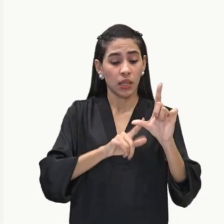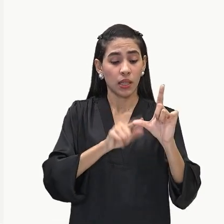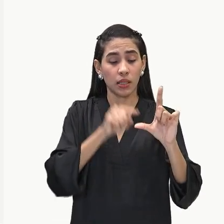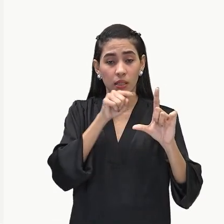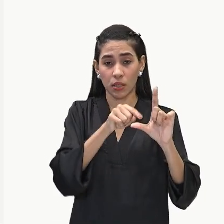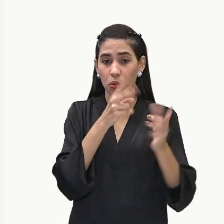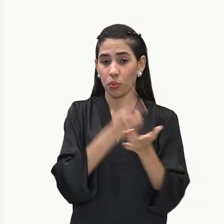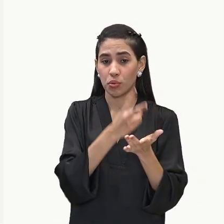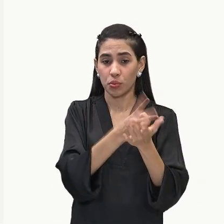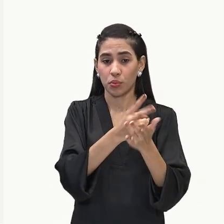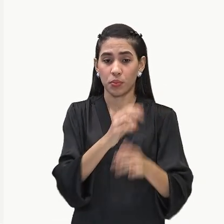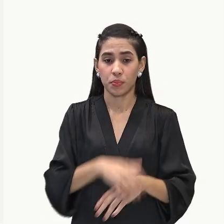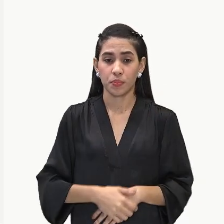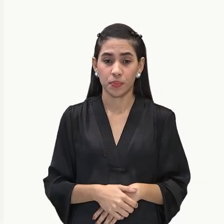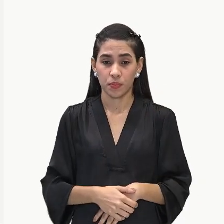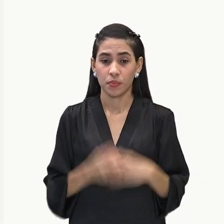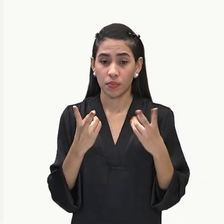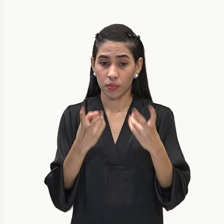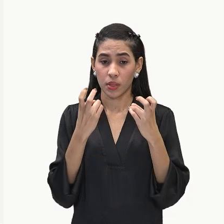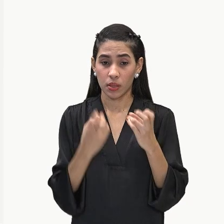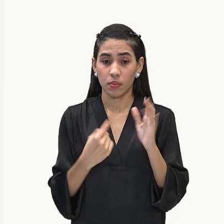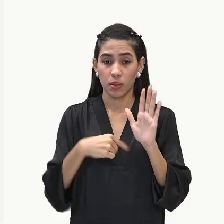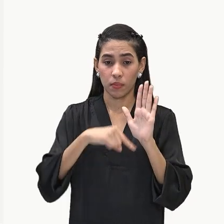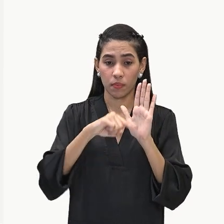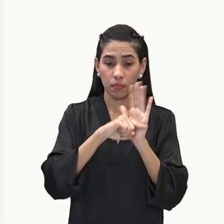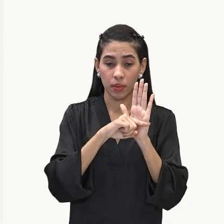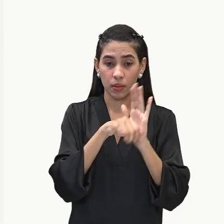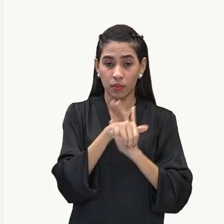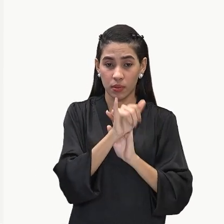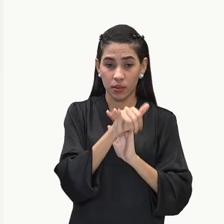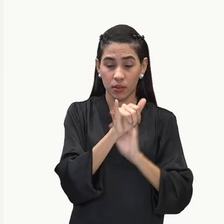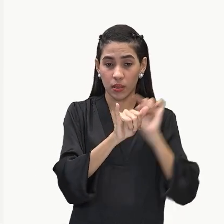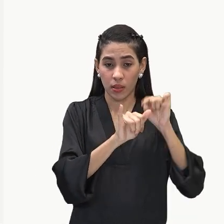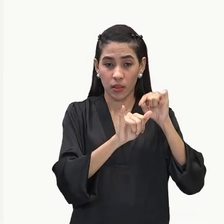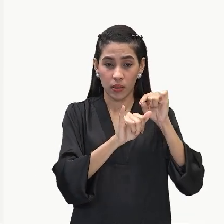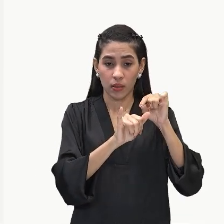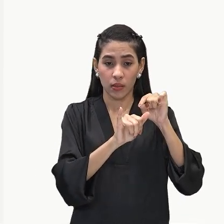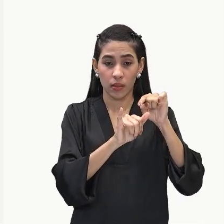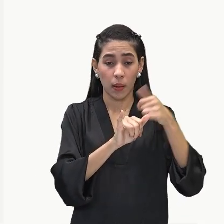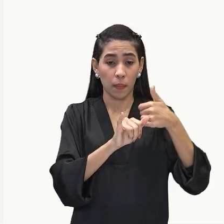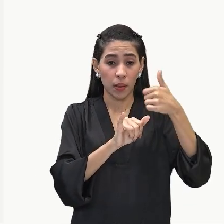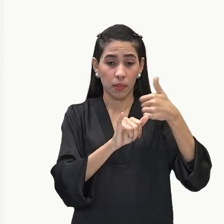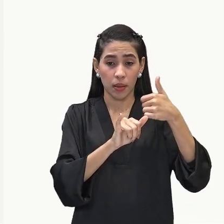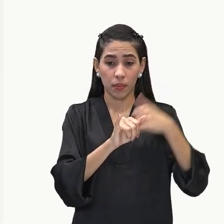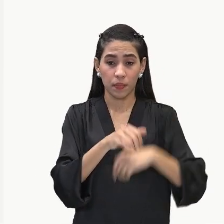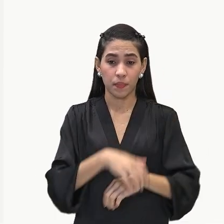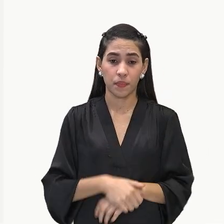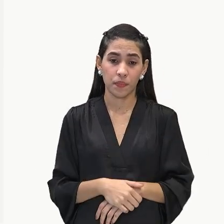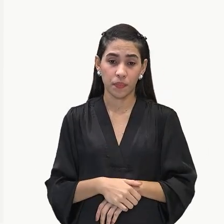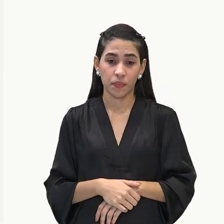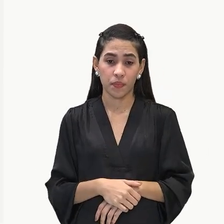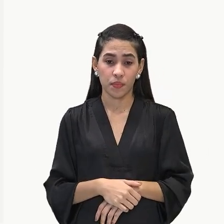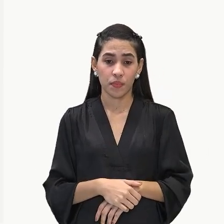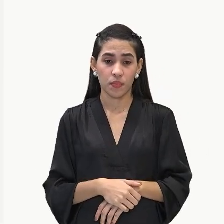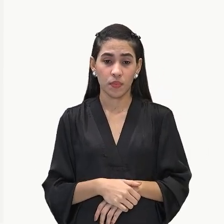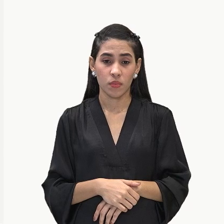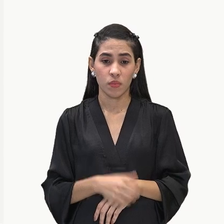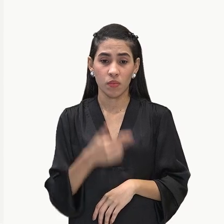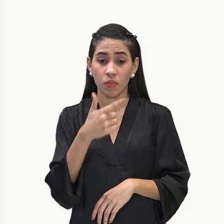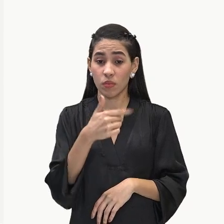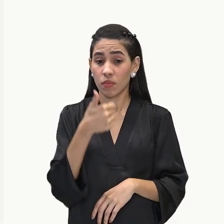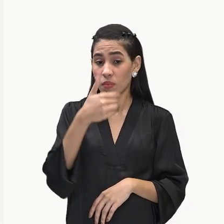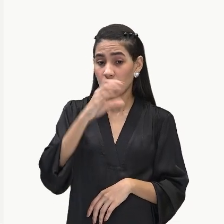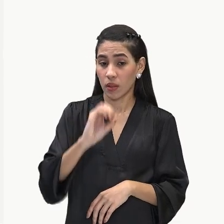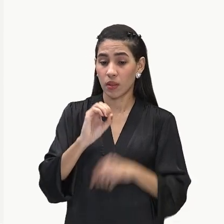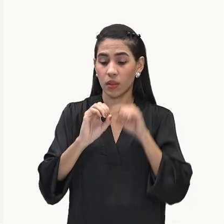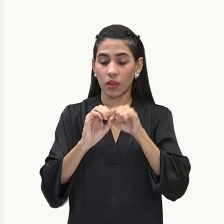membro. Perceba, ó, menos y, ele, a letrinha, ele vai ficar no primeiro membro. O 10 já está no